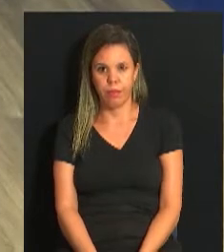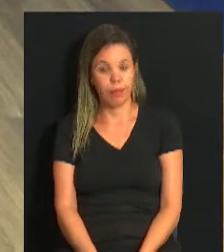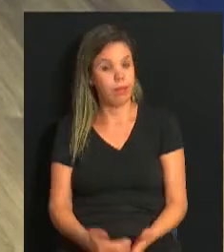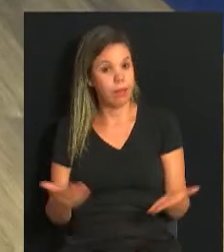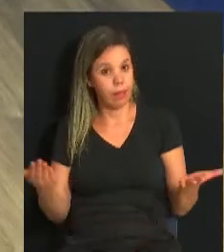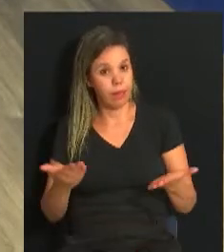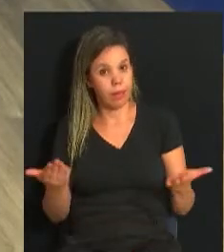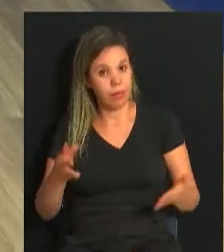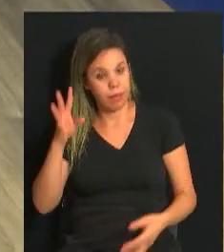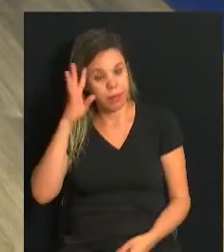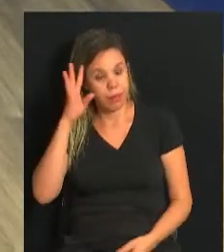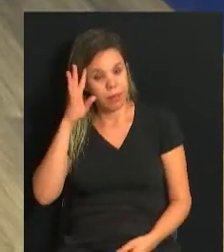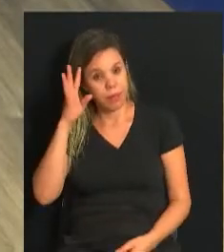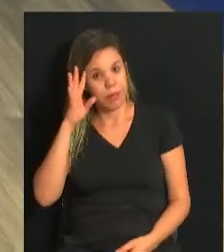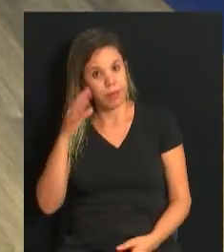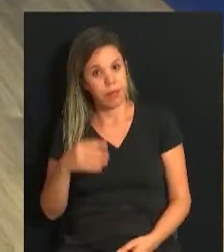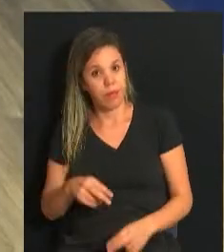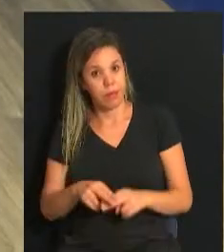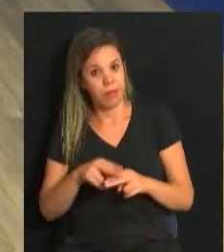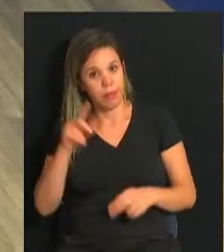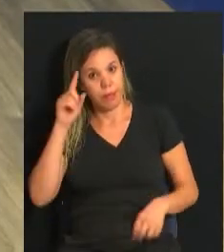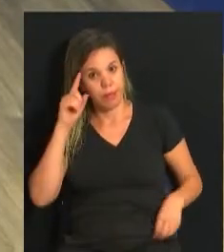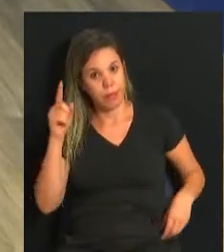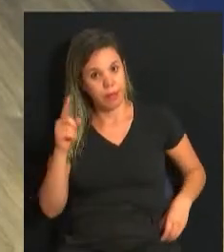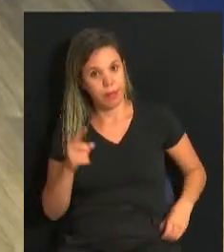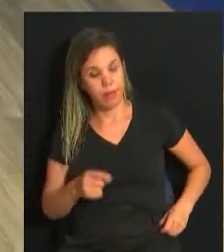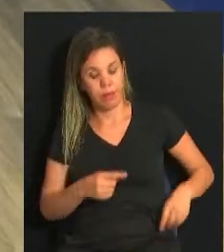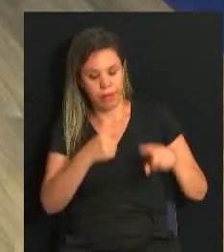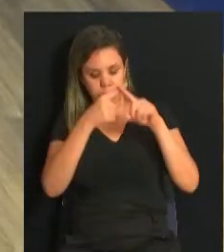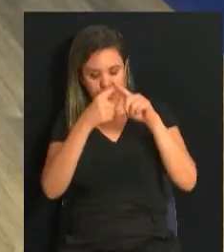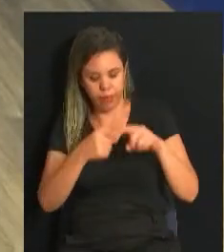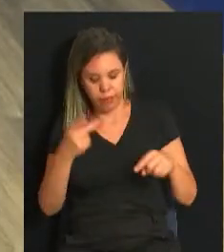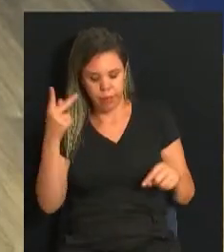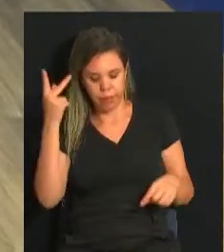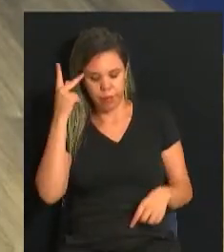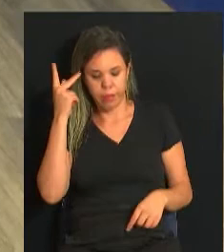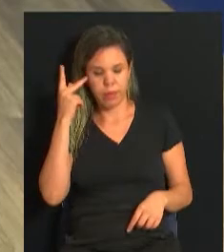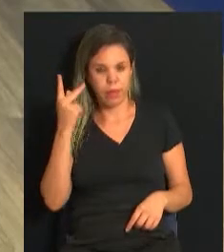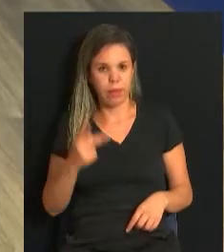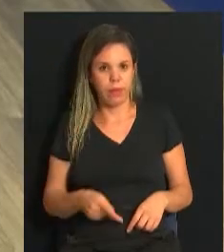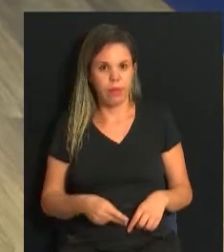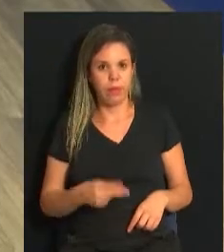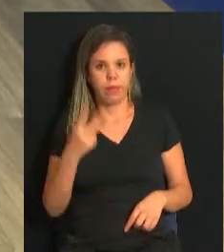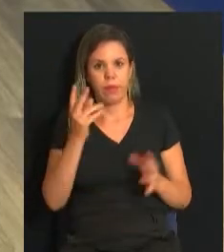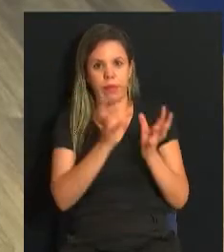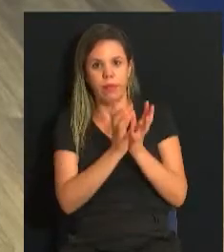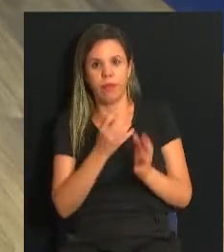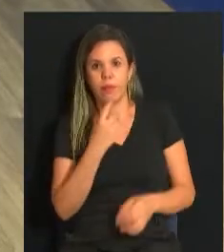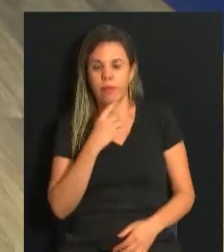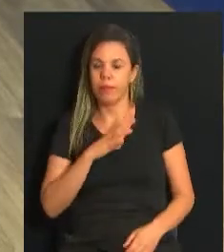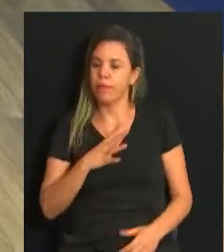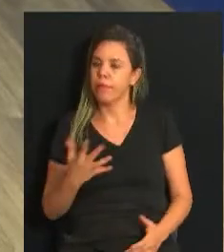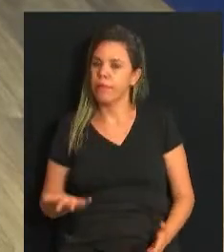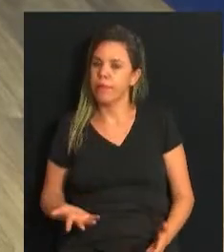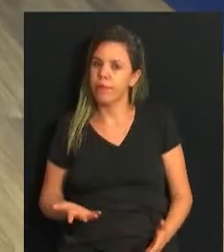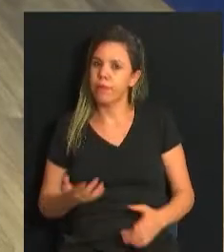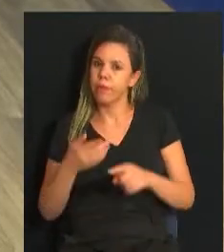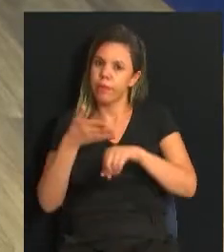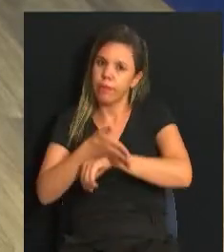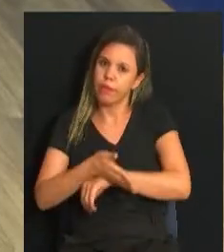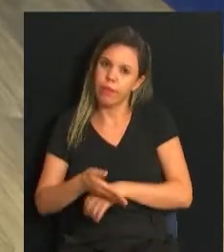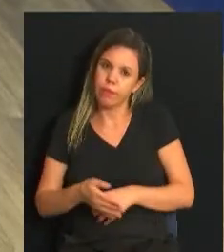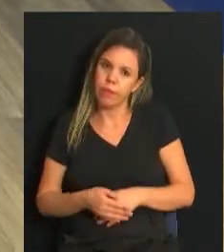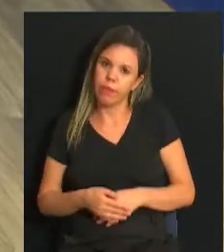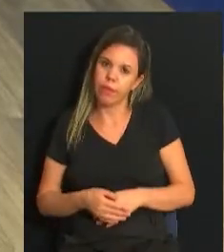Oi hoje é quarta-feira por pergunta é dia de campeonato paulista e as duas equipes da cidade entram em